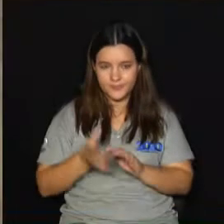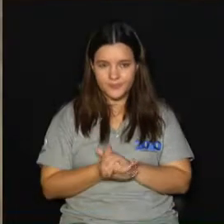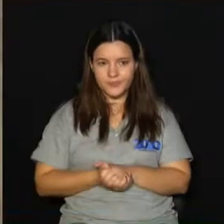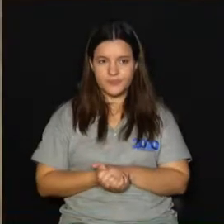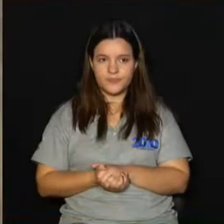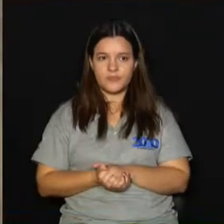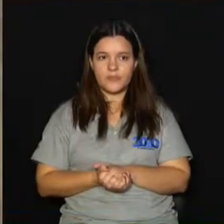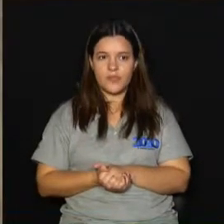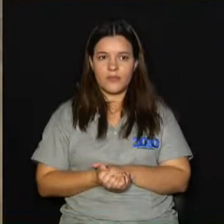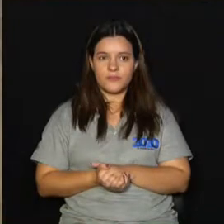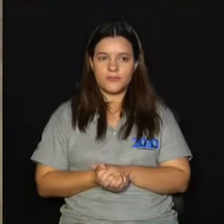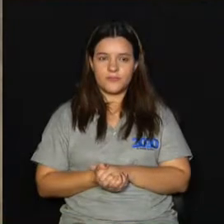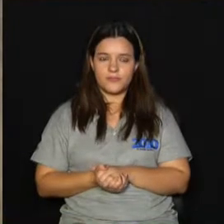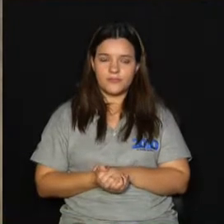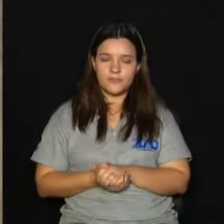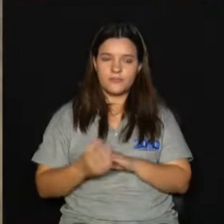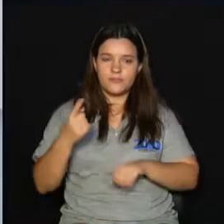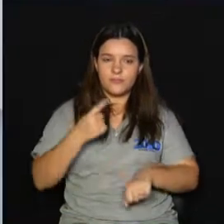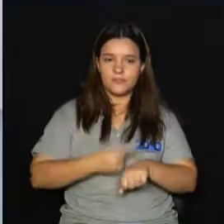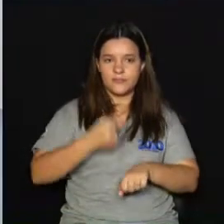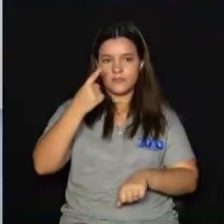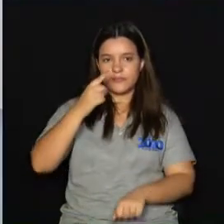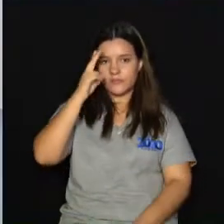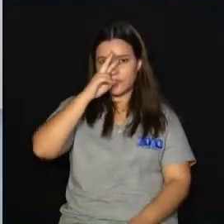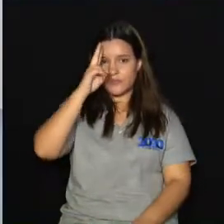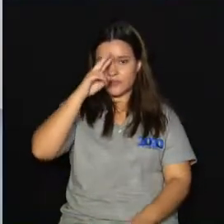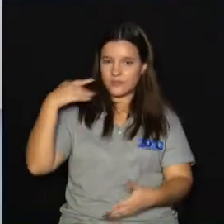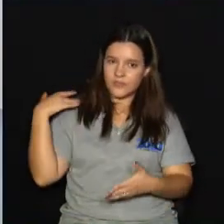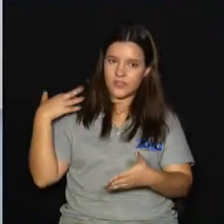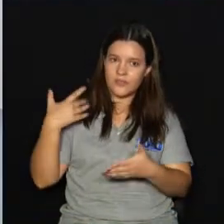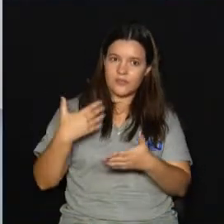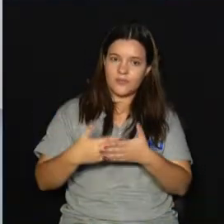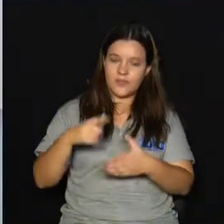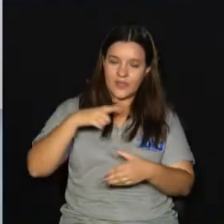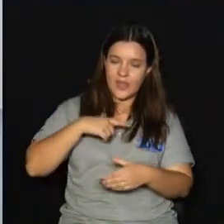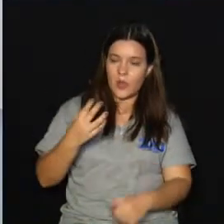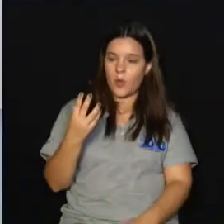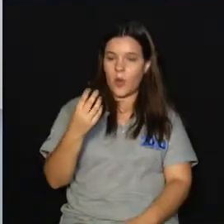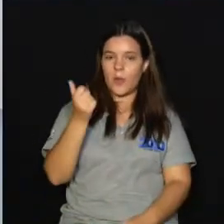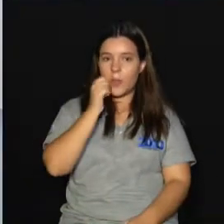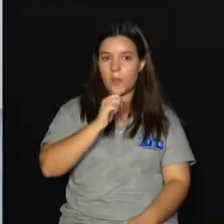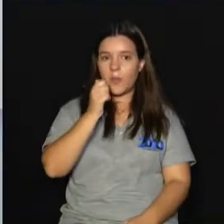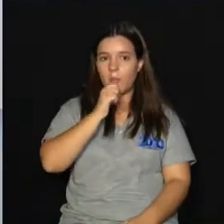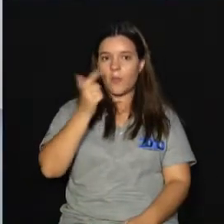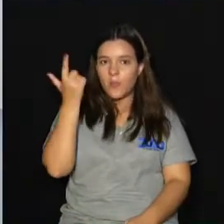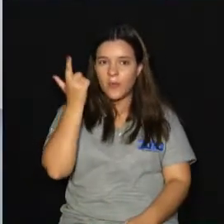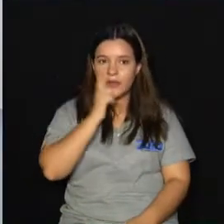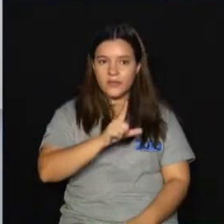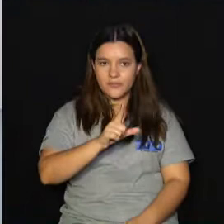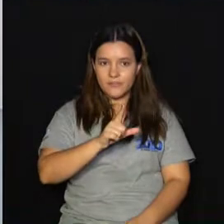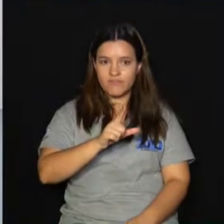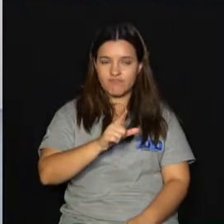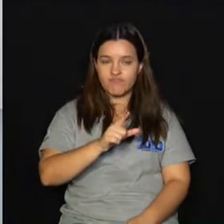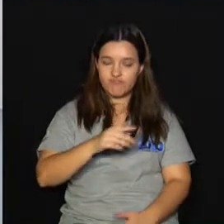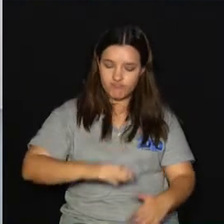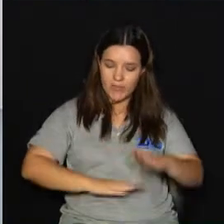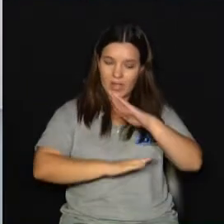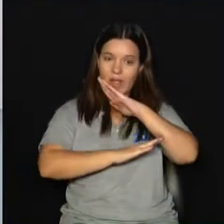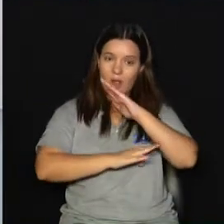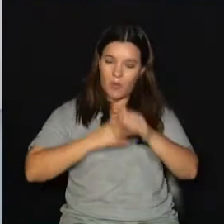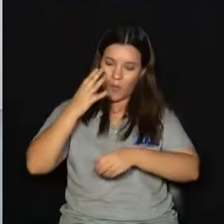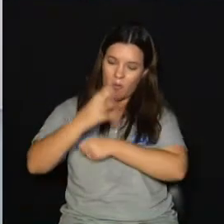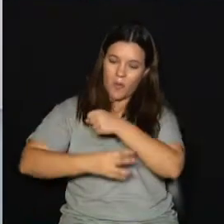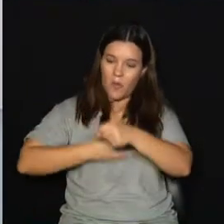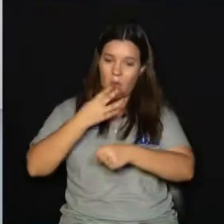Monize, pela primeira vez na história, nós tivemos a eleição de 4 mulheres para uma mesma legislatura aqui na cidade